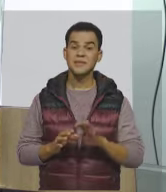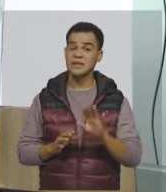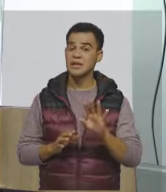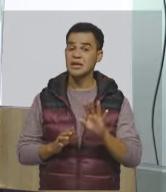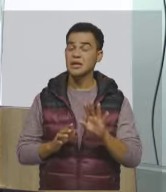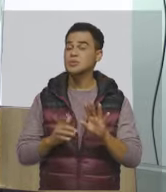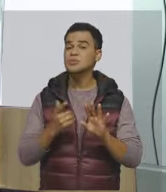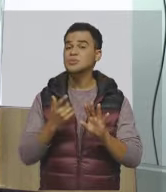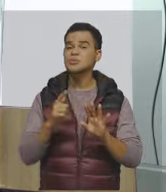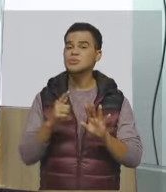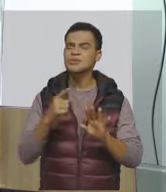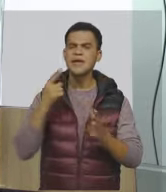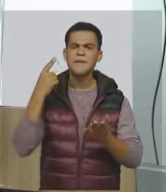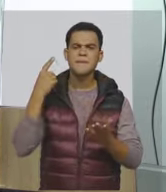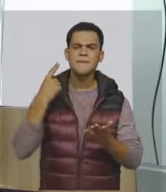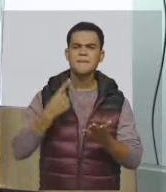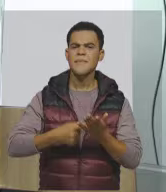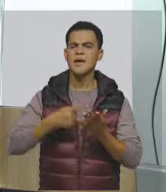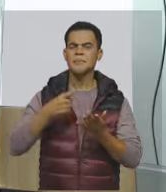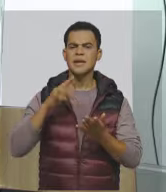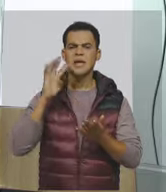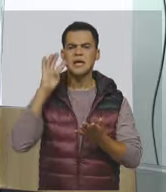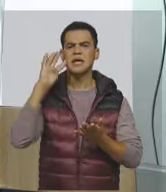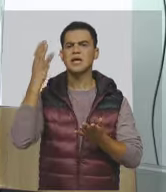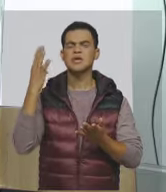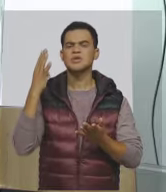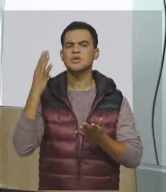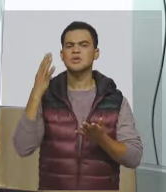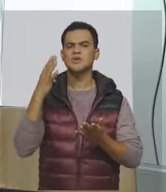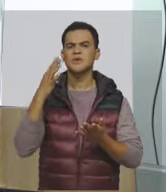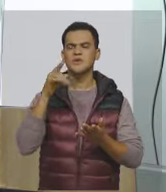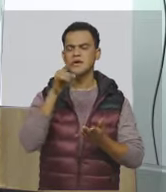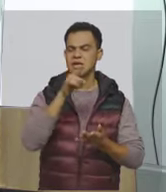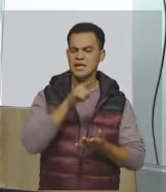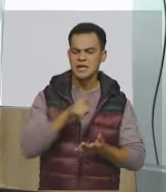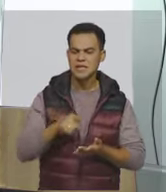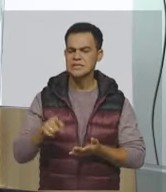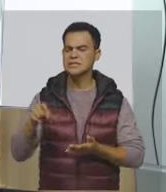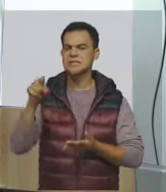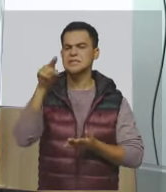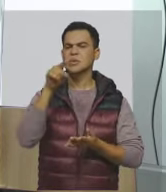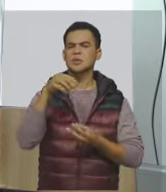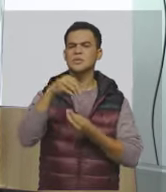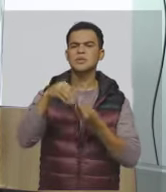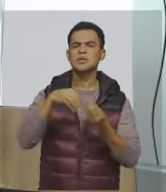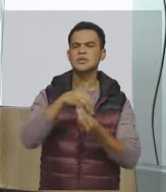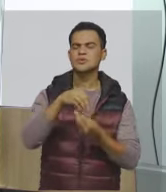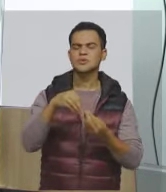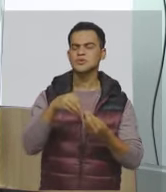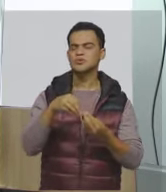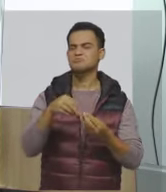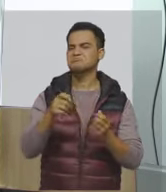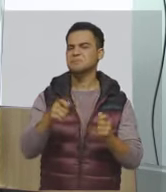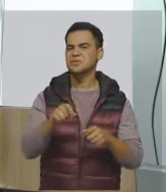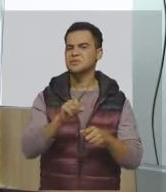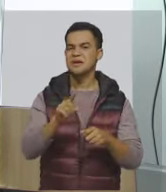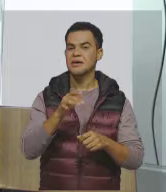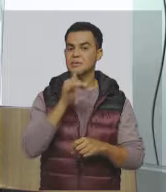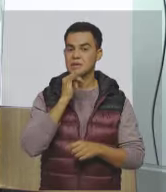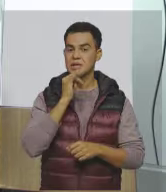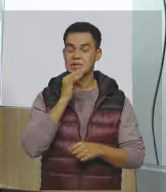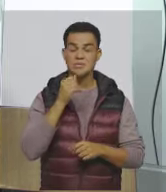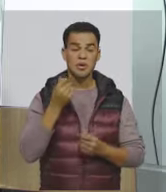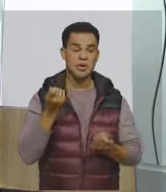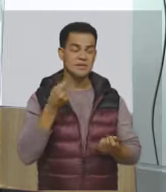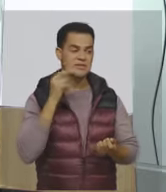forma padrão de resolver circuito misto. Não é igual no série ou no paralelo que você bate o olho, identifica aquele